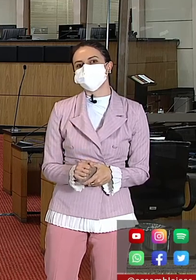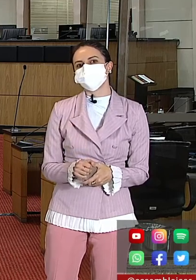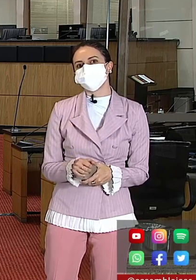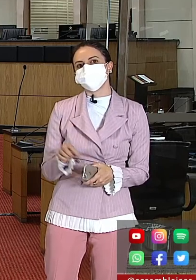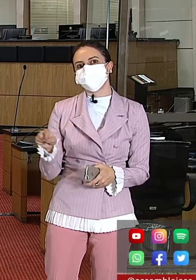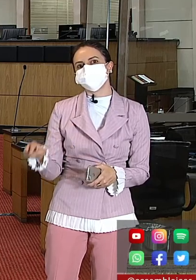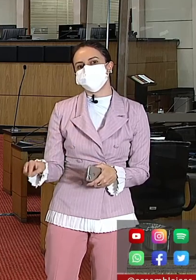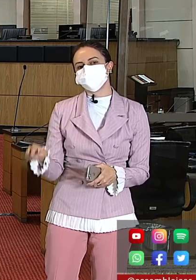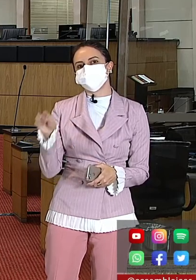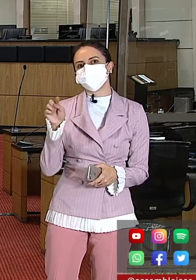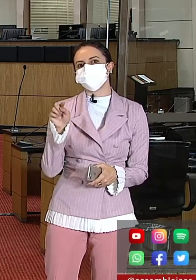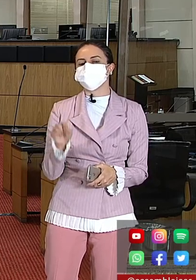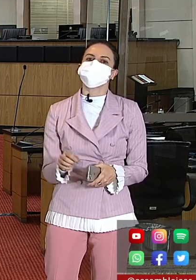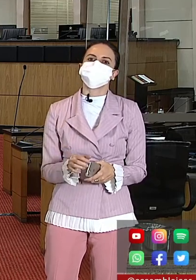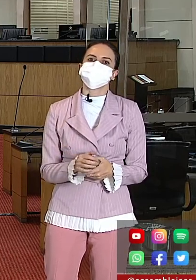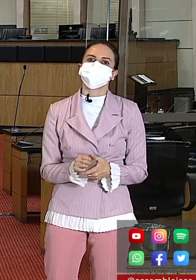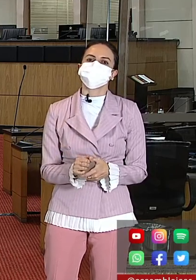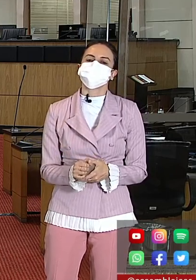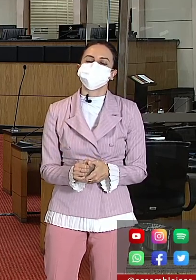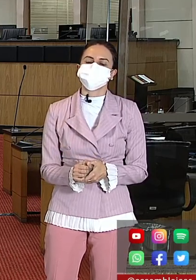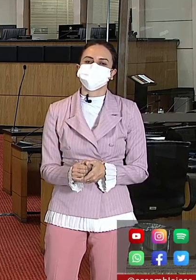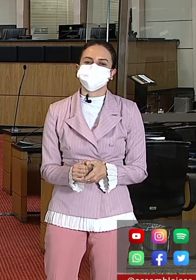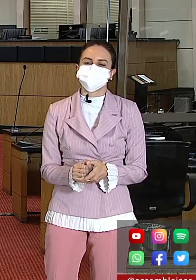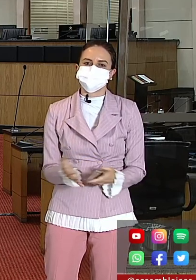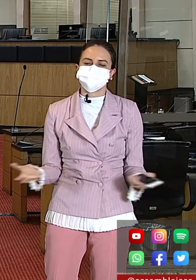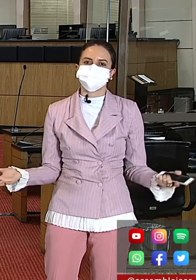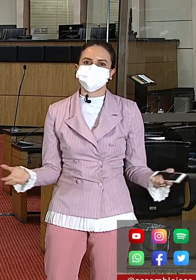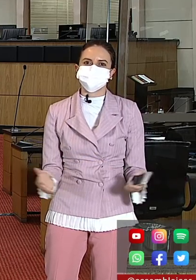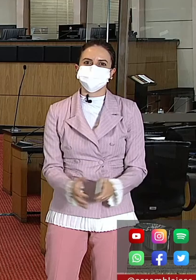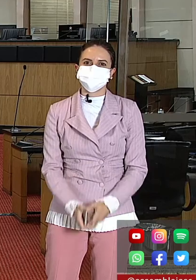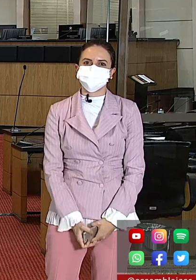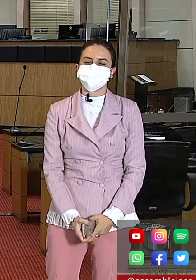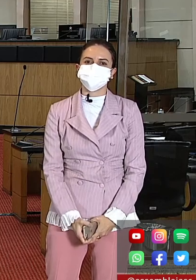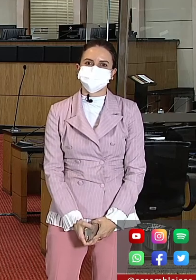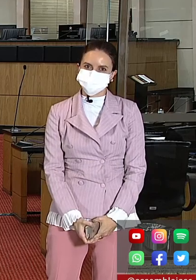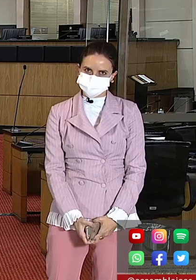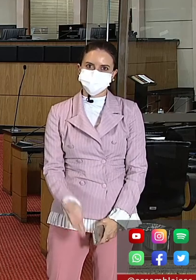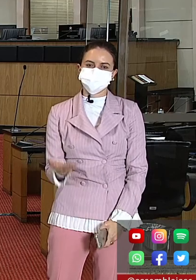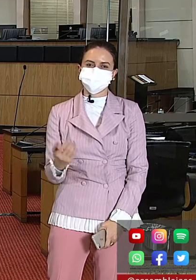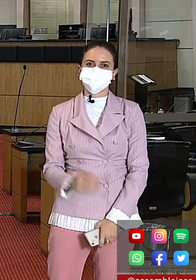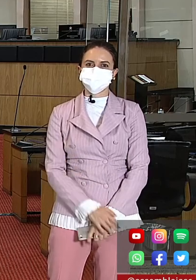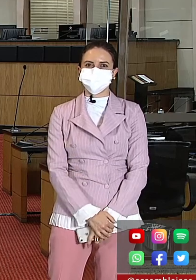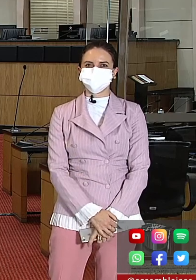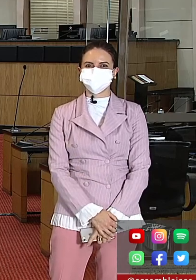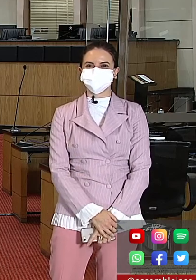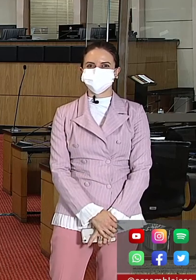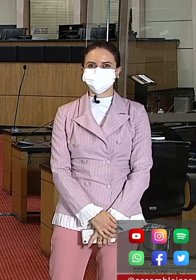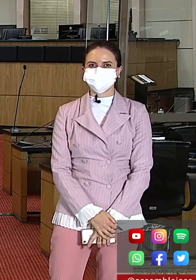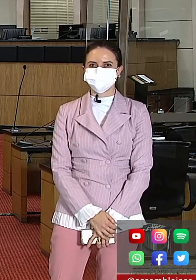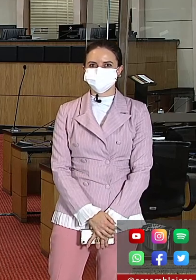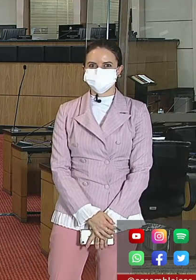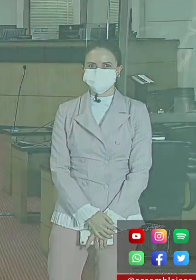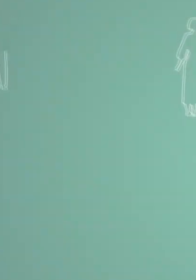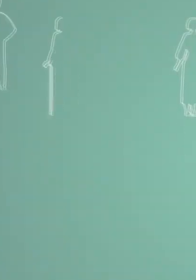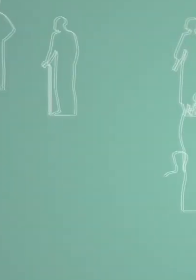final de semana, segunda-feira à tarde, a partir de 15 para as 2, com mais informações aqui da Assembleia Legislativa. Bom final de semana.